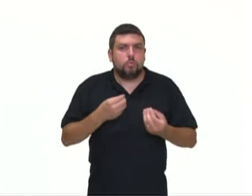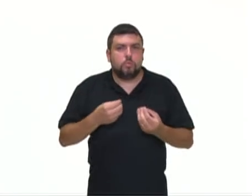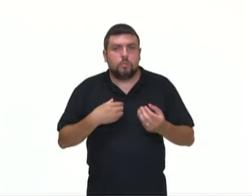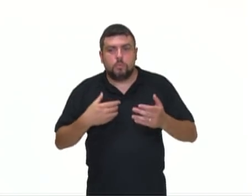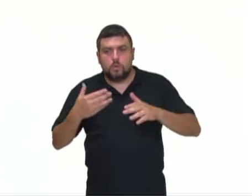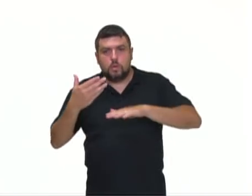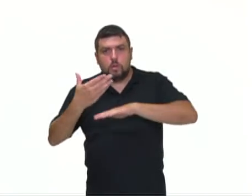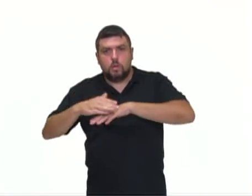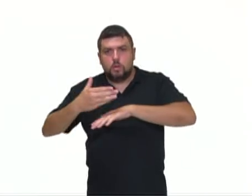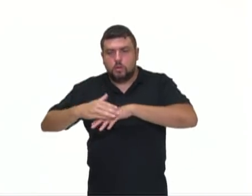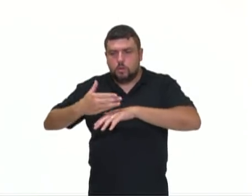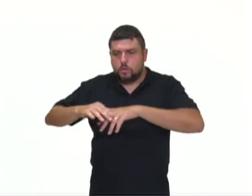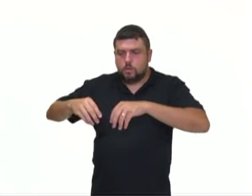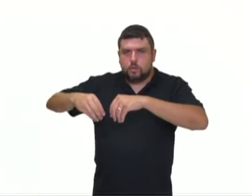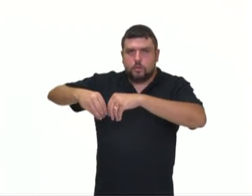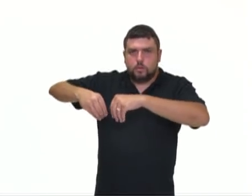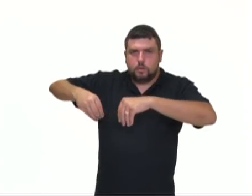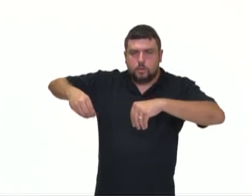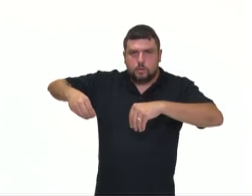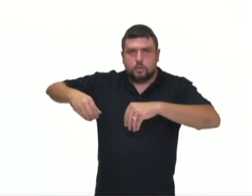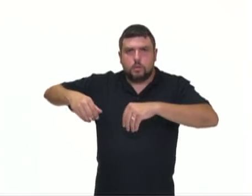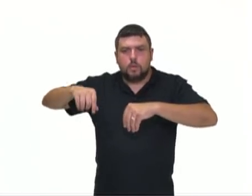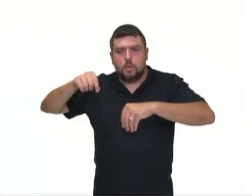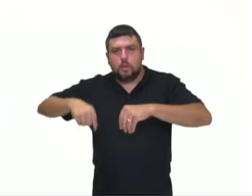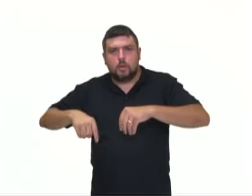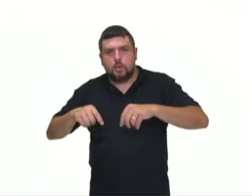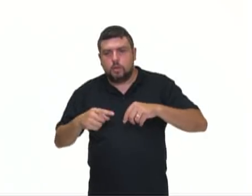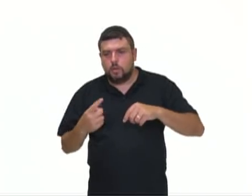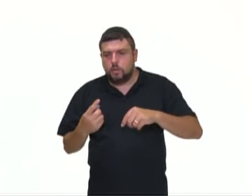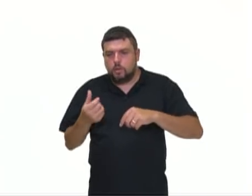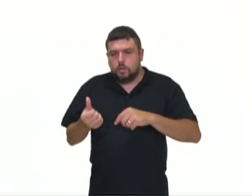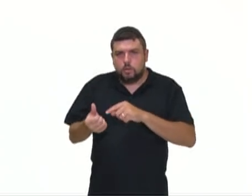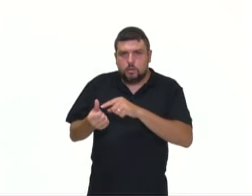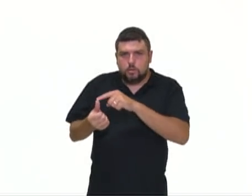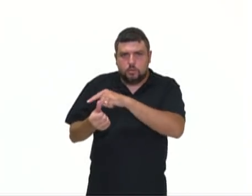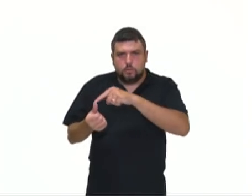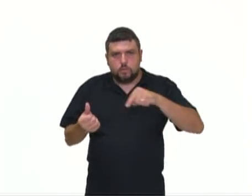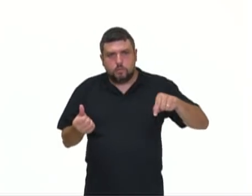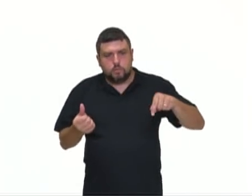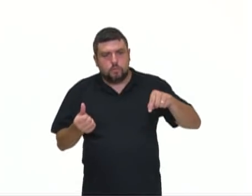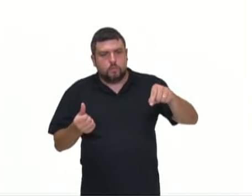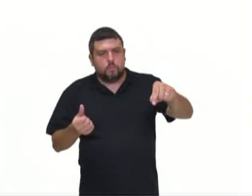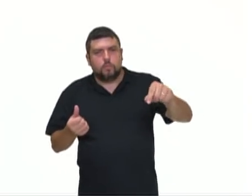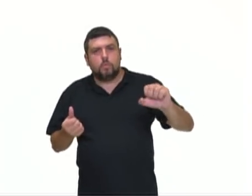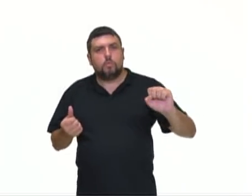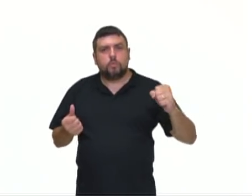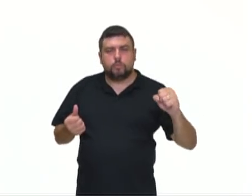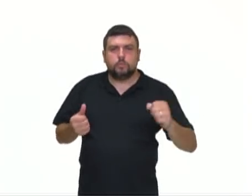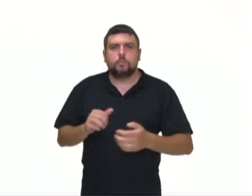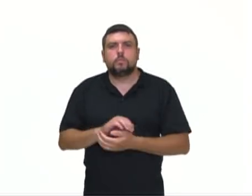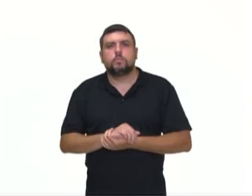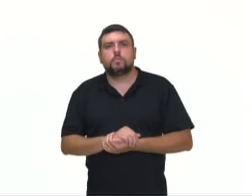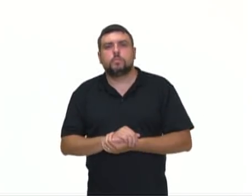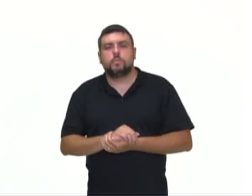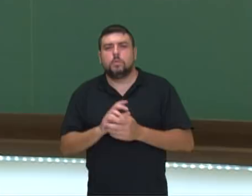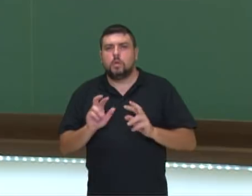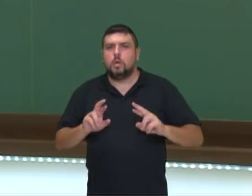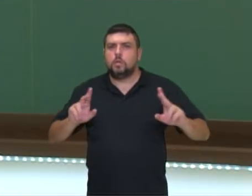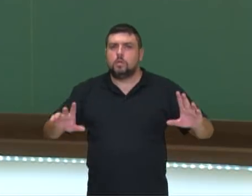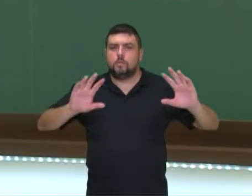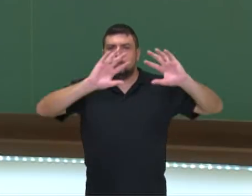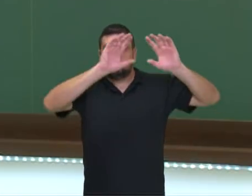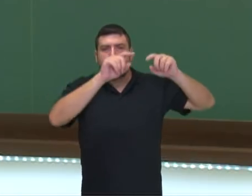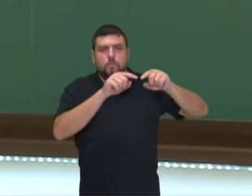na areia, e as medidas é de 16 metros por 8 metros, e não, né, ali como é no vôlei de